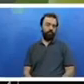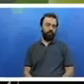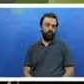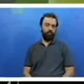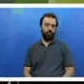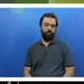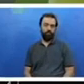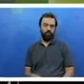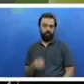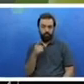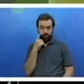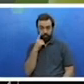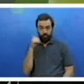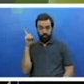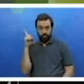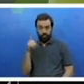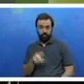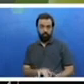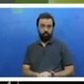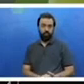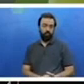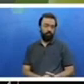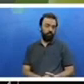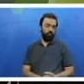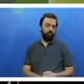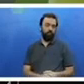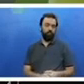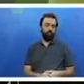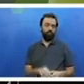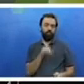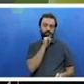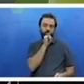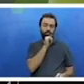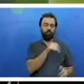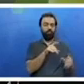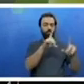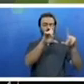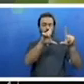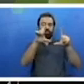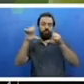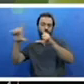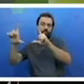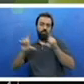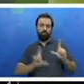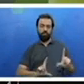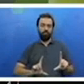Eu quero que vocês observem esses 3 exemplos aqui.